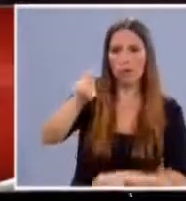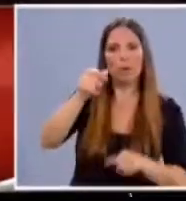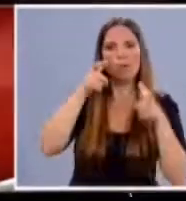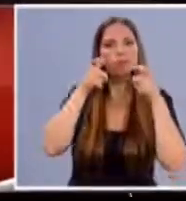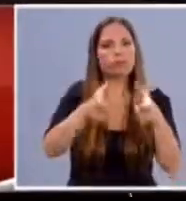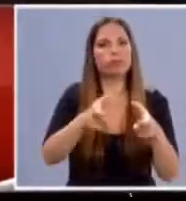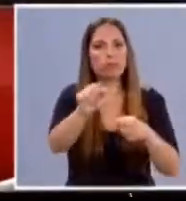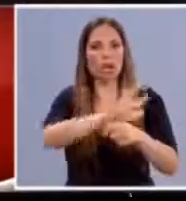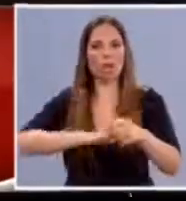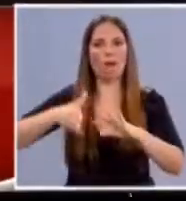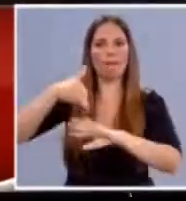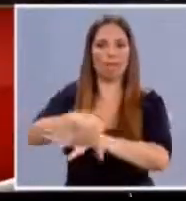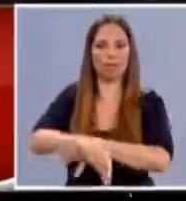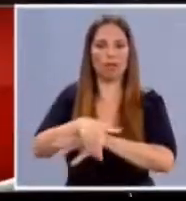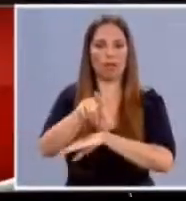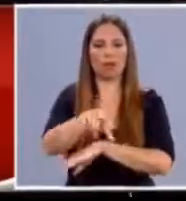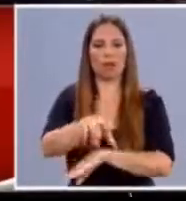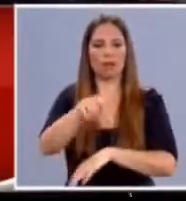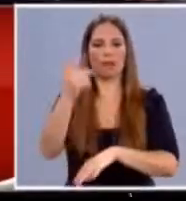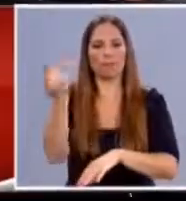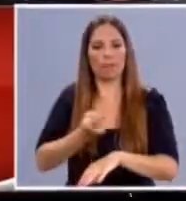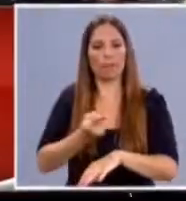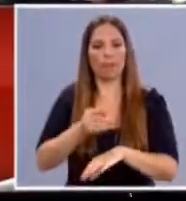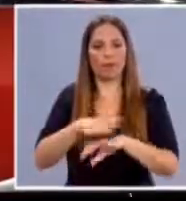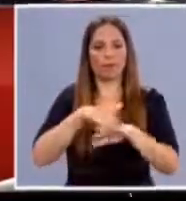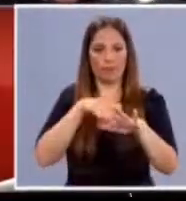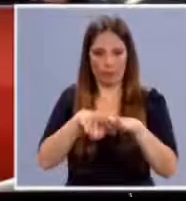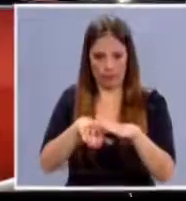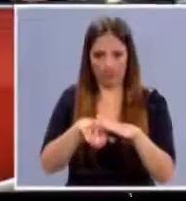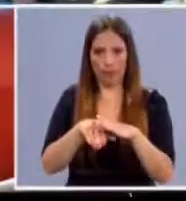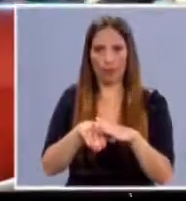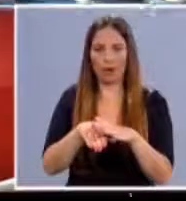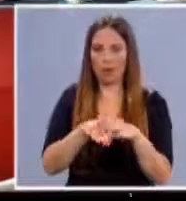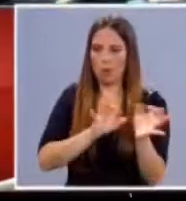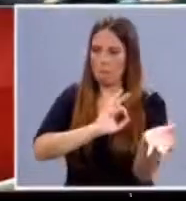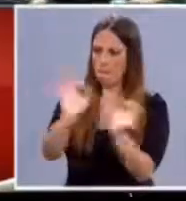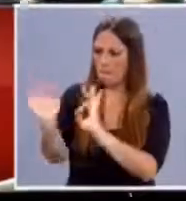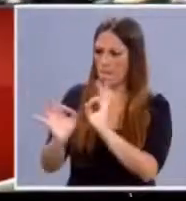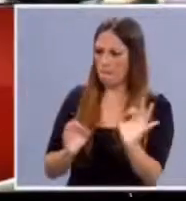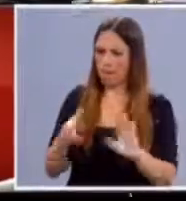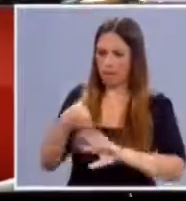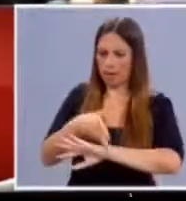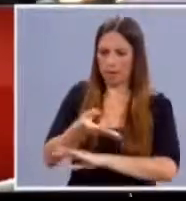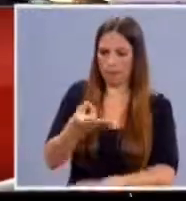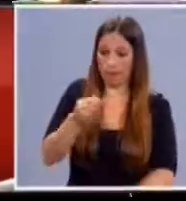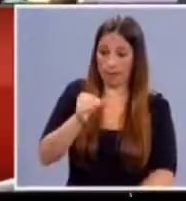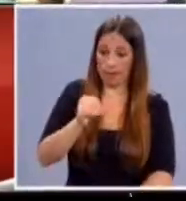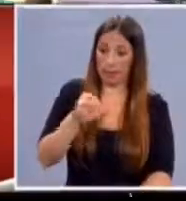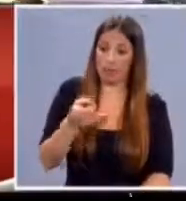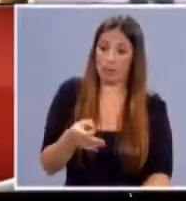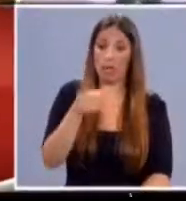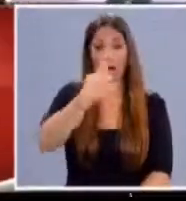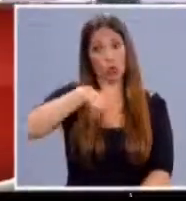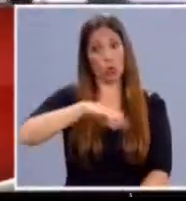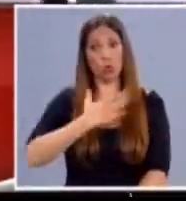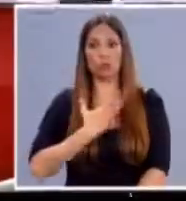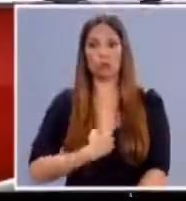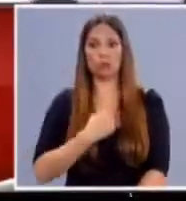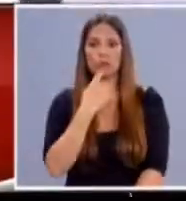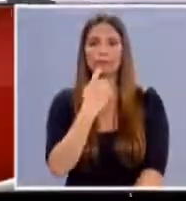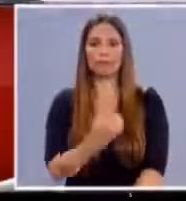um conjunto de demarches pela PSP, que, efetivamente, gostaríamos de lhes dizer